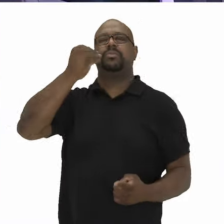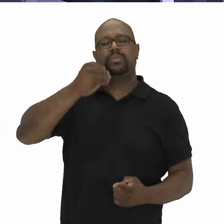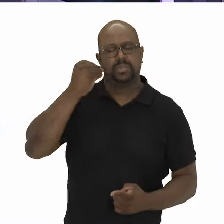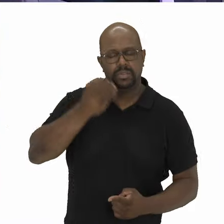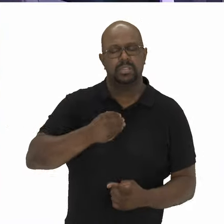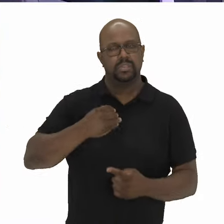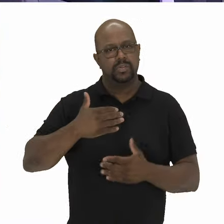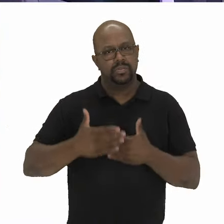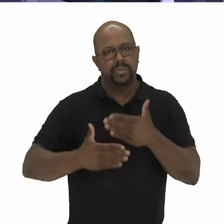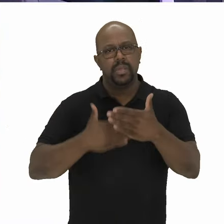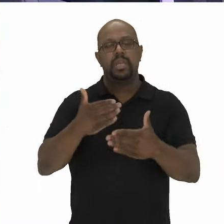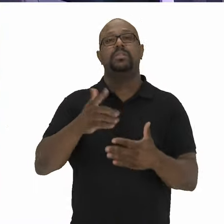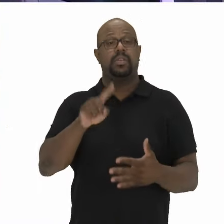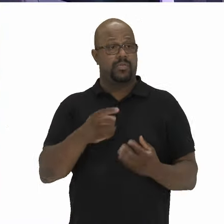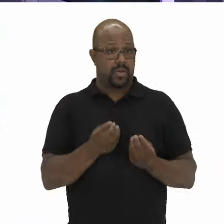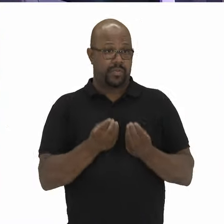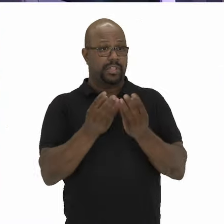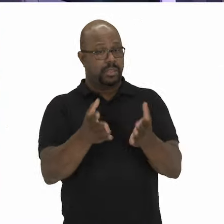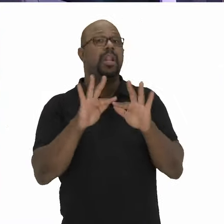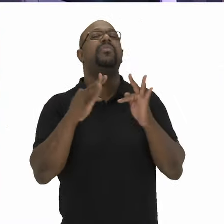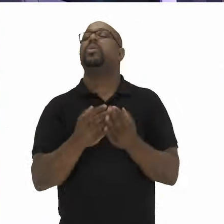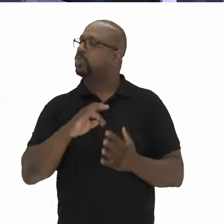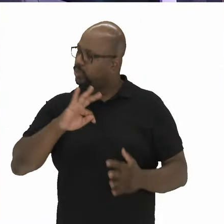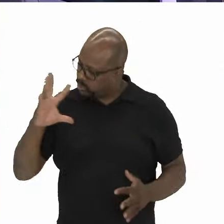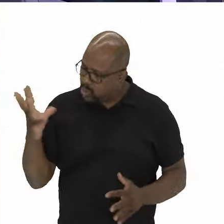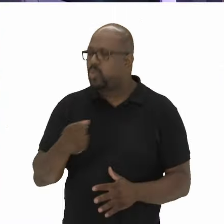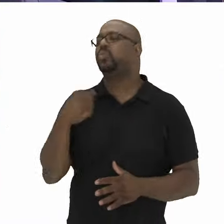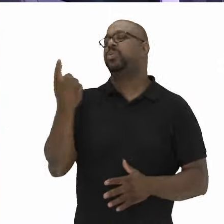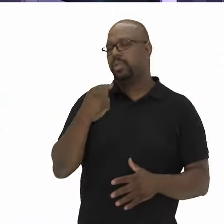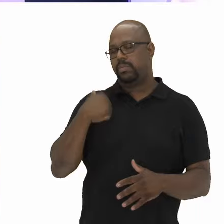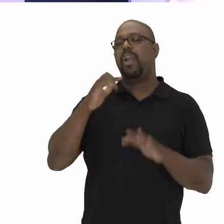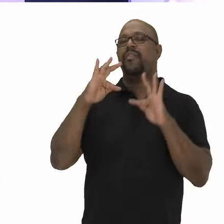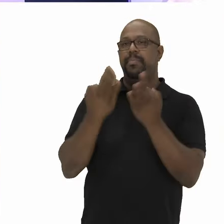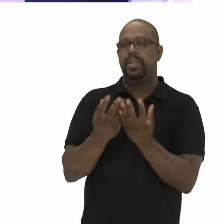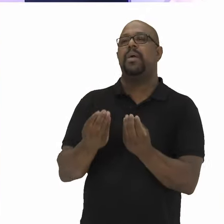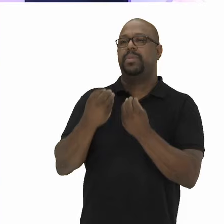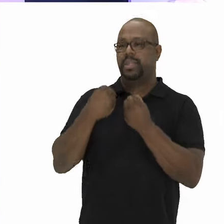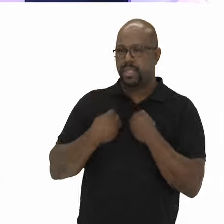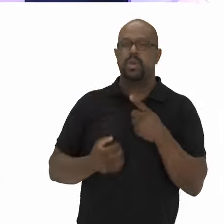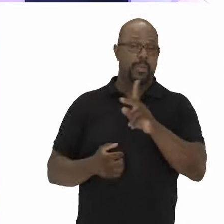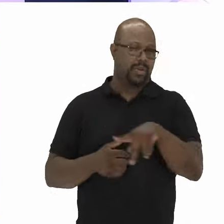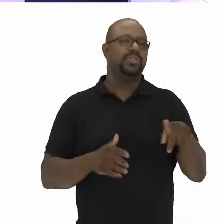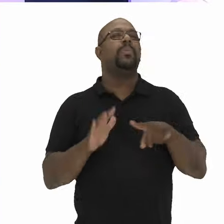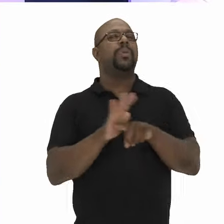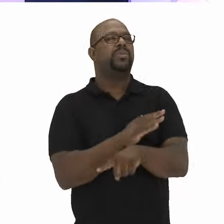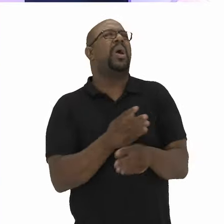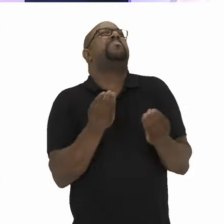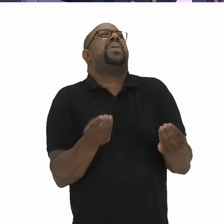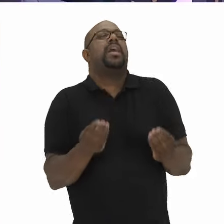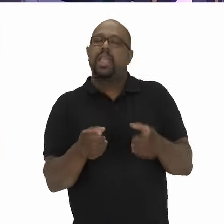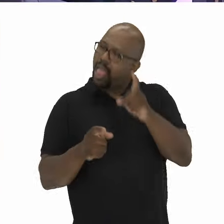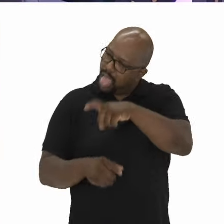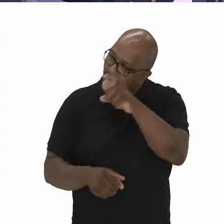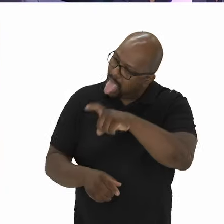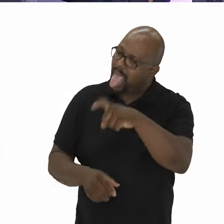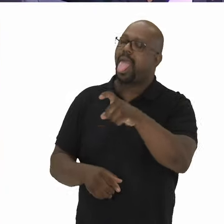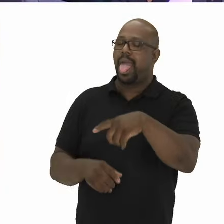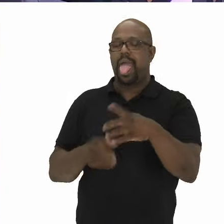desenvolvimento né que que nós tudo que foi oferecido pela Sua fam que tudo que foi oferecido aquele Professor